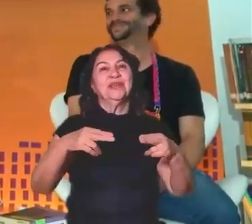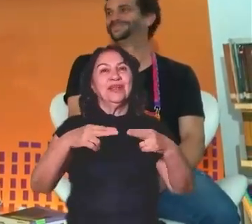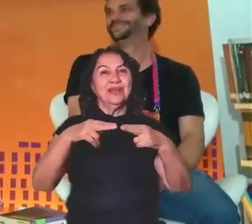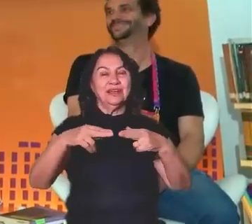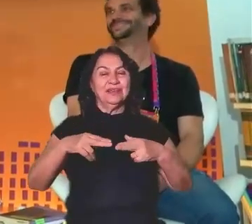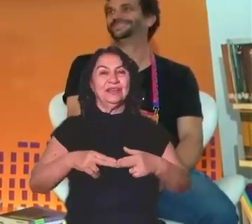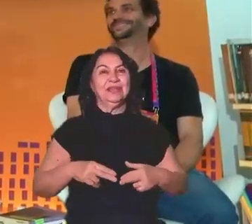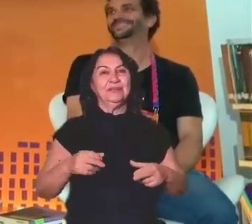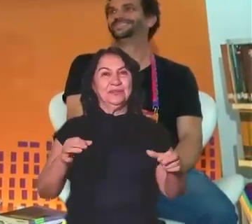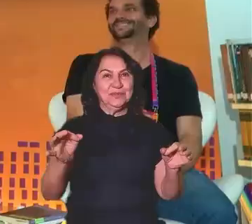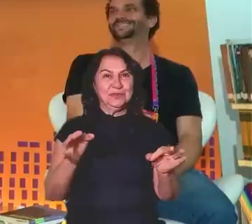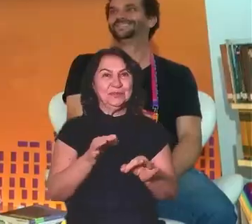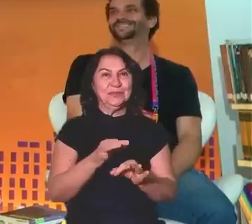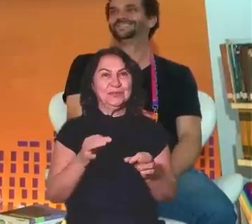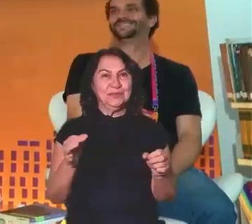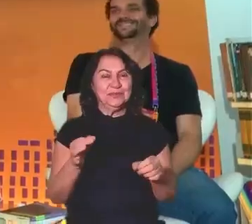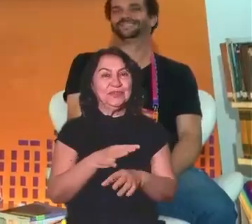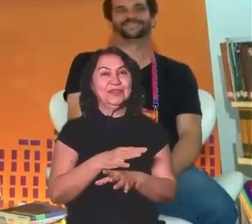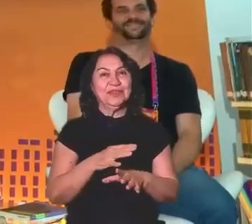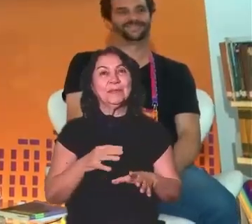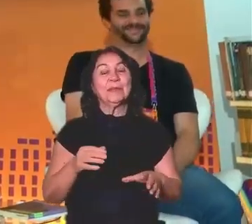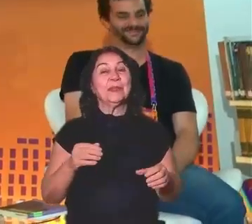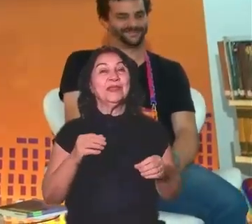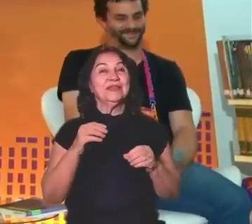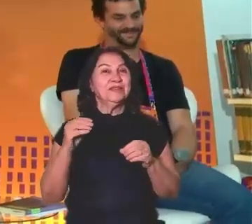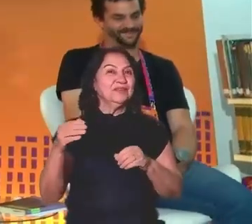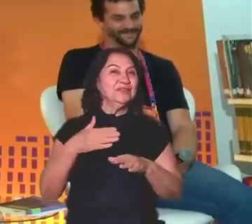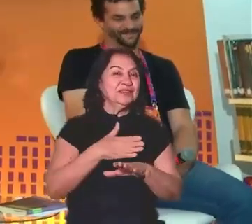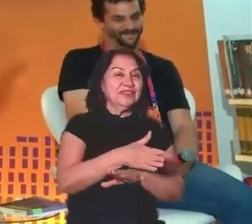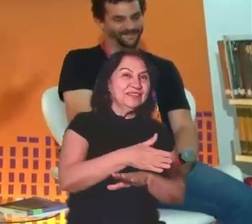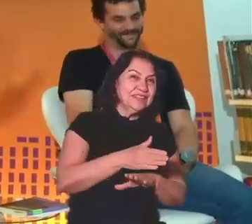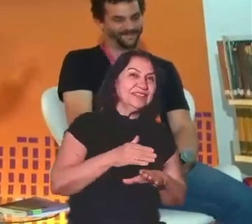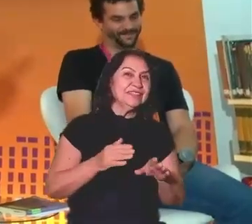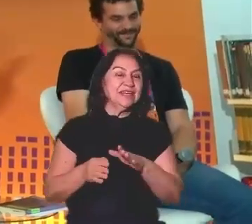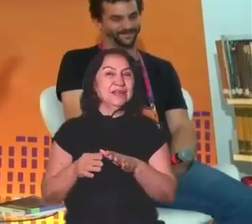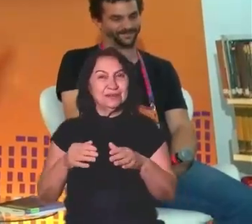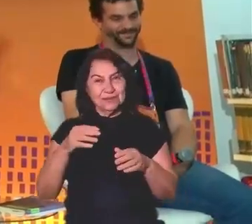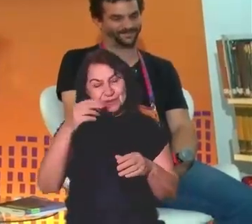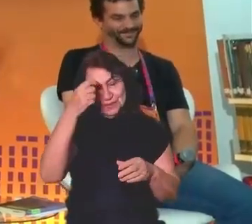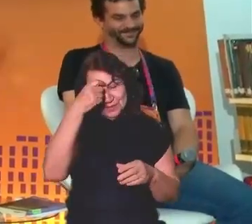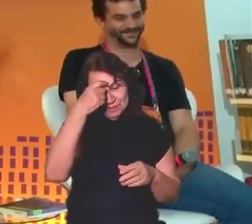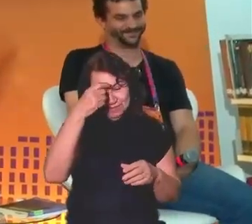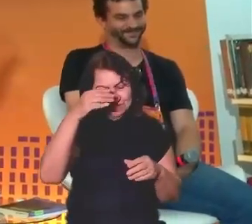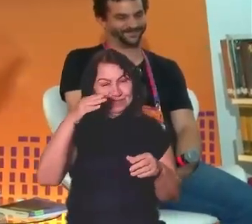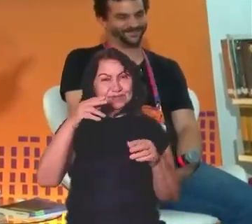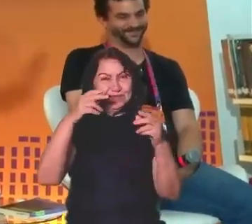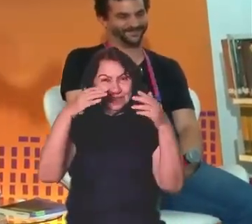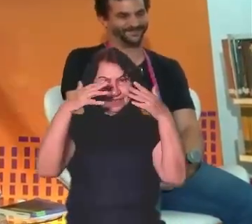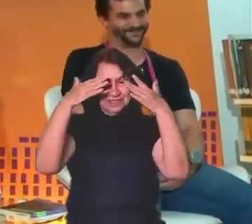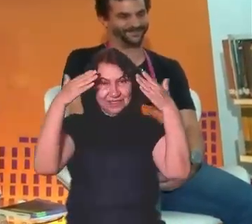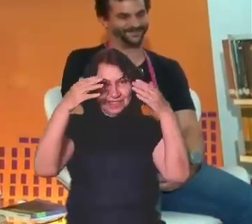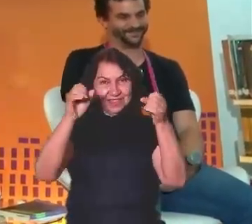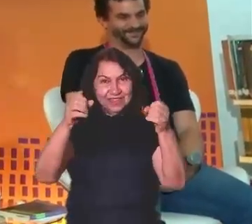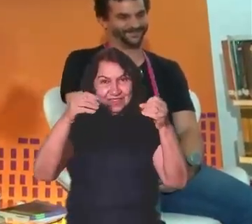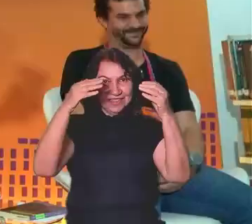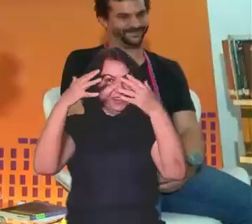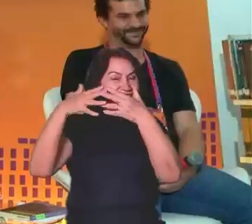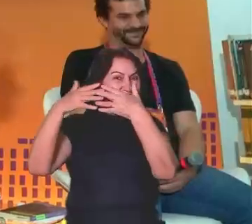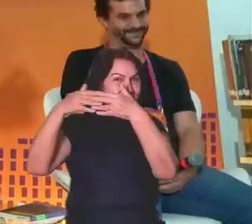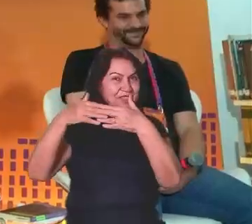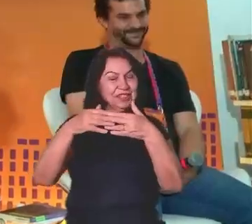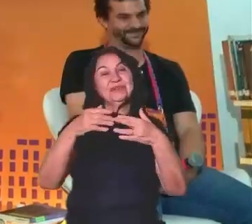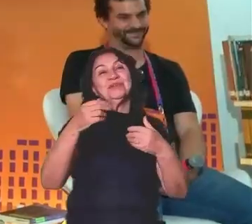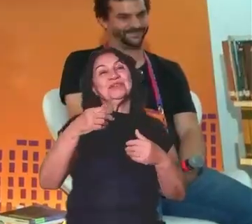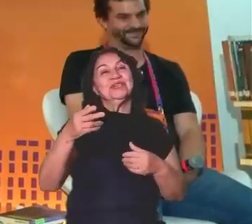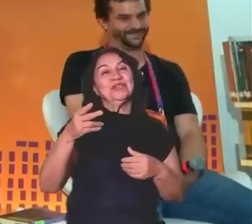agora eu posso simplificar. Ó, mesmo que não for atravessar, aqui eu preciso concentrar, mano. Eu paro e agora já vou pra escutar. E mesmo que me